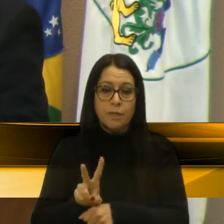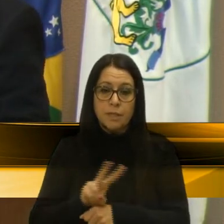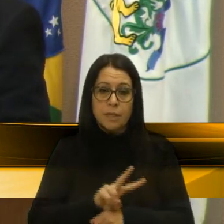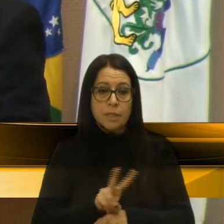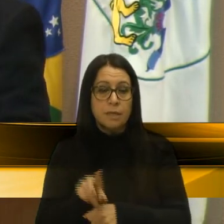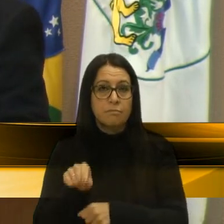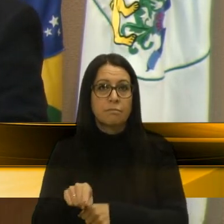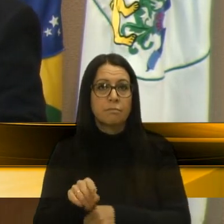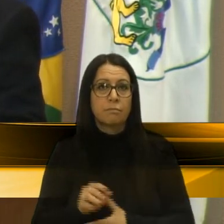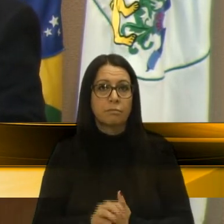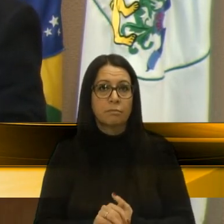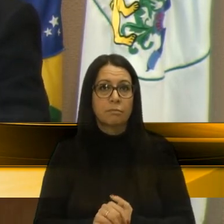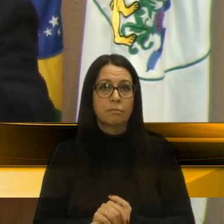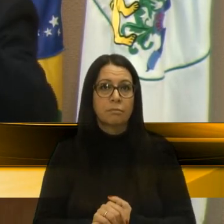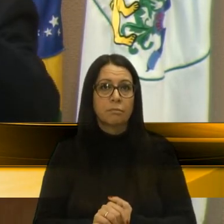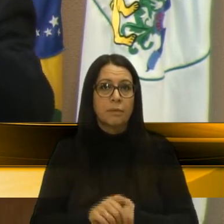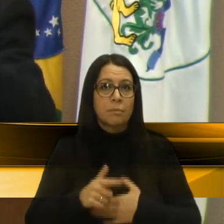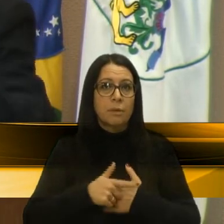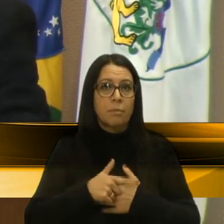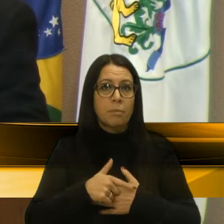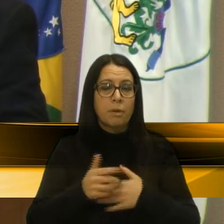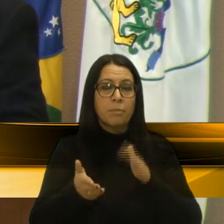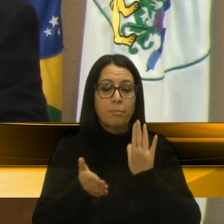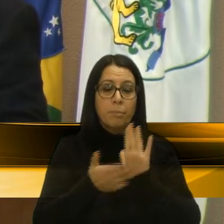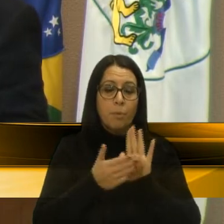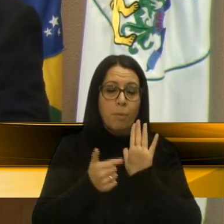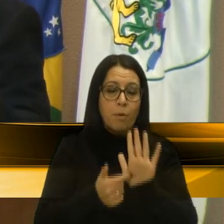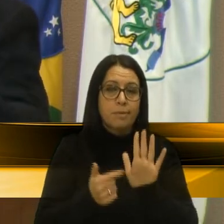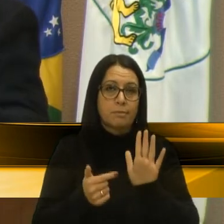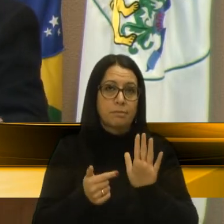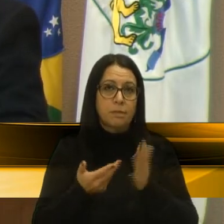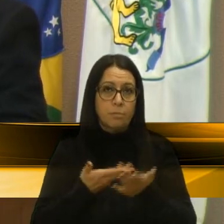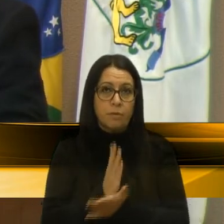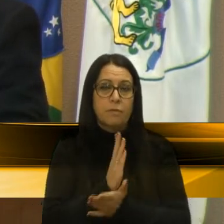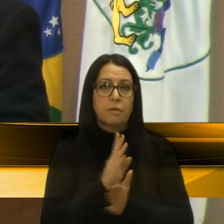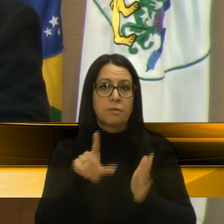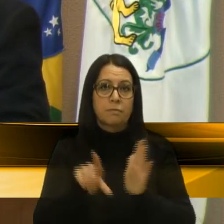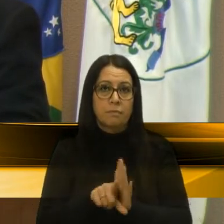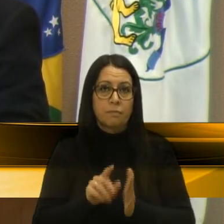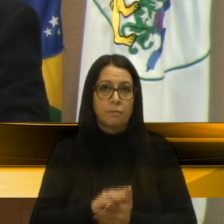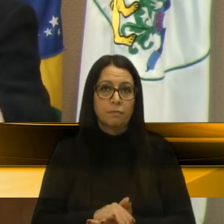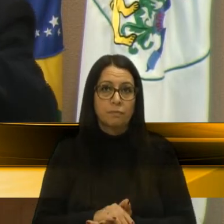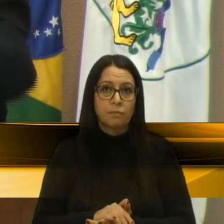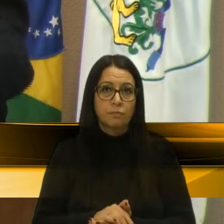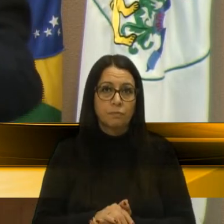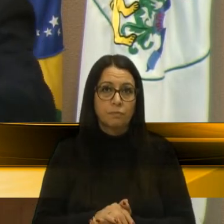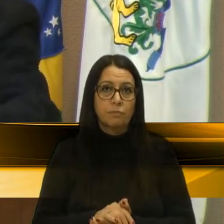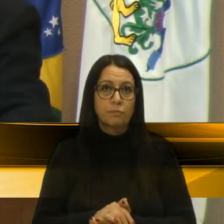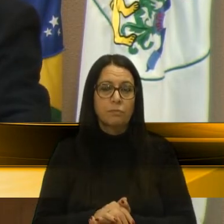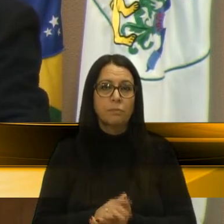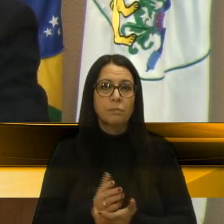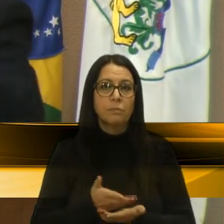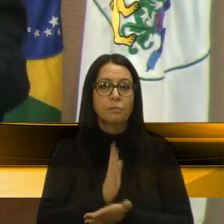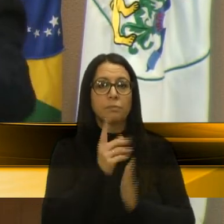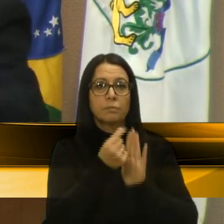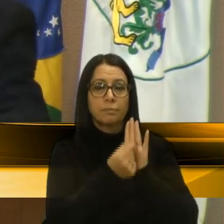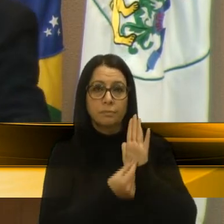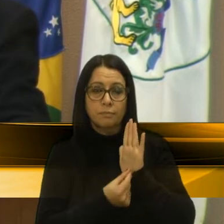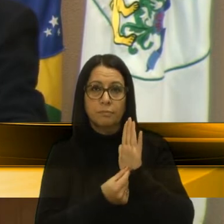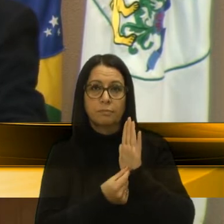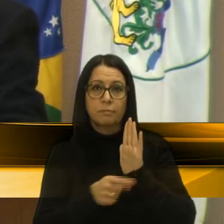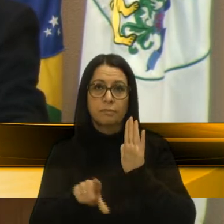Eu procuro aqui cumprir exatamente o que determina a lei orgânica do ponto de vista dos mandatos dos vereadores. O